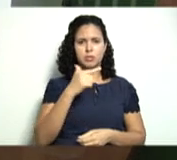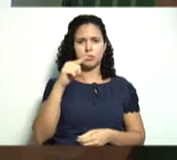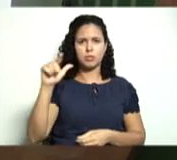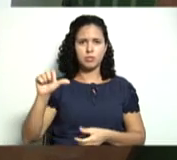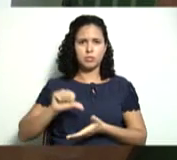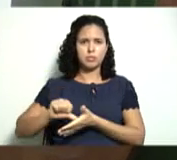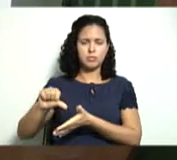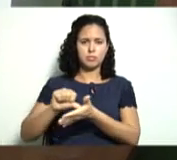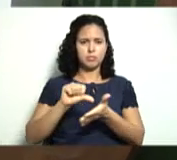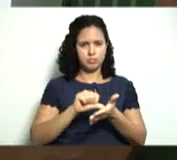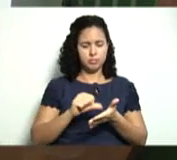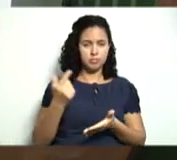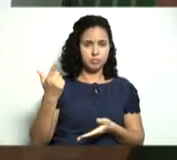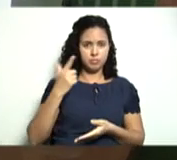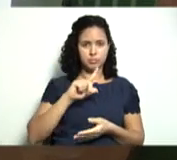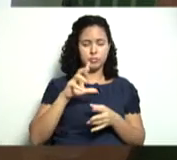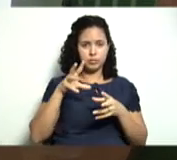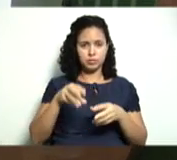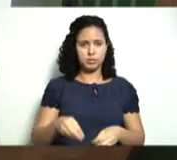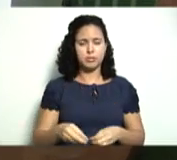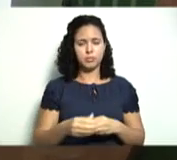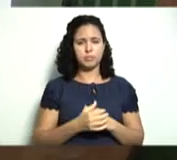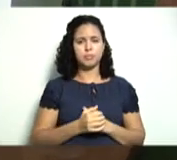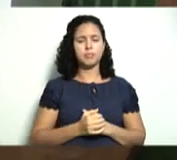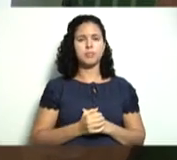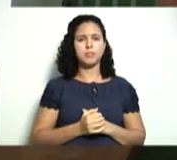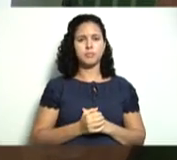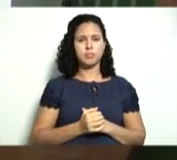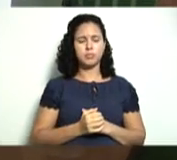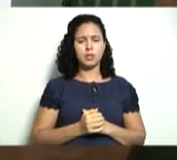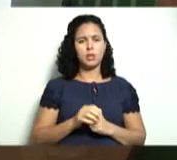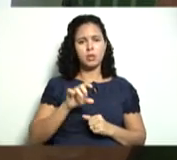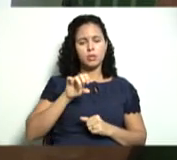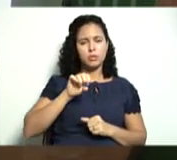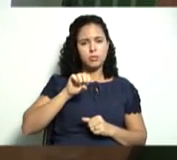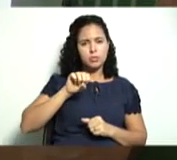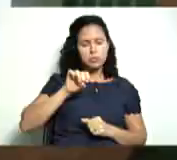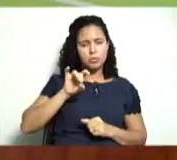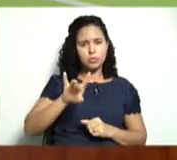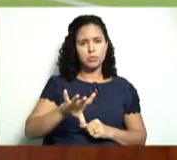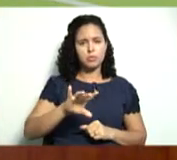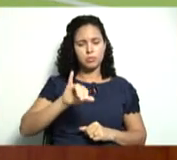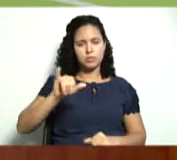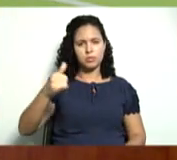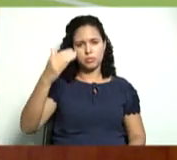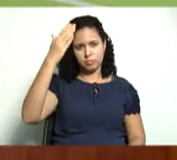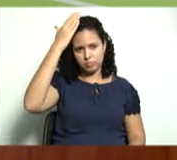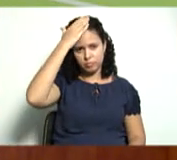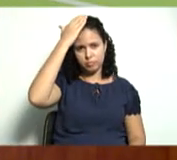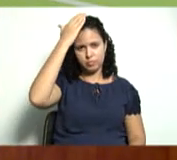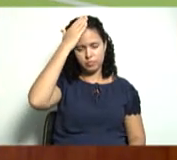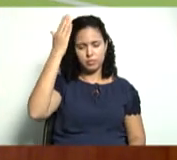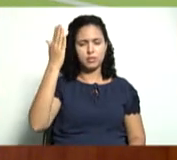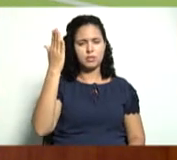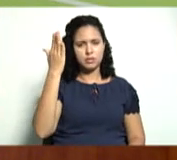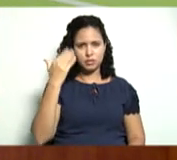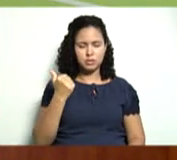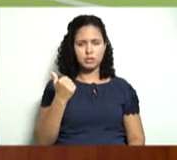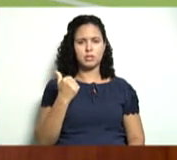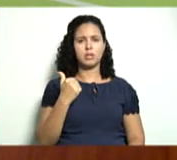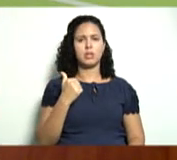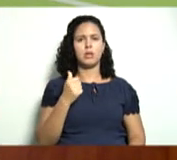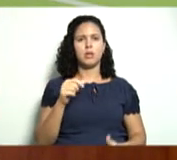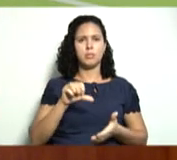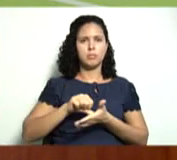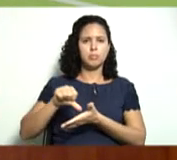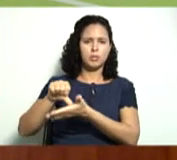gabaritou as questões até agora só o pessoal de paraná que mandou essa informação o professor mas eu tenho certeza que o pessoal e